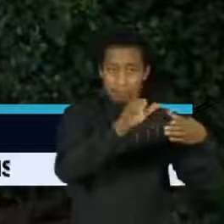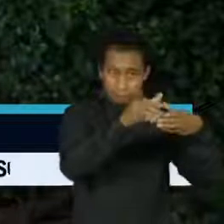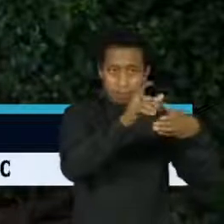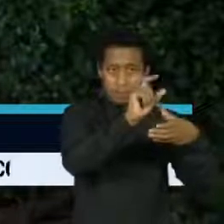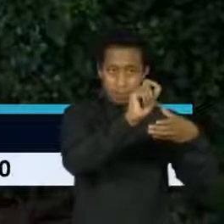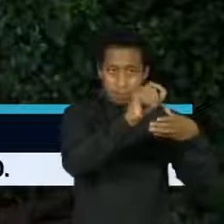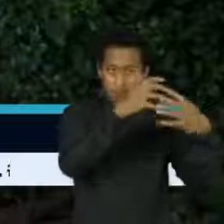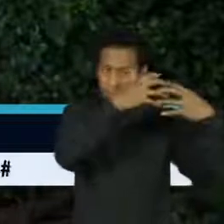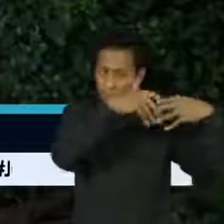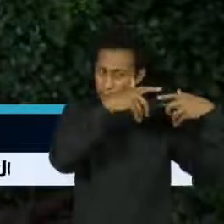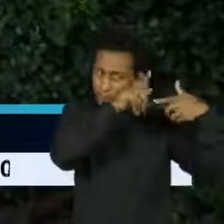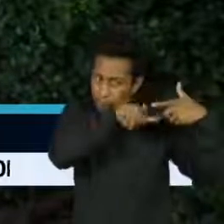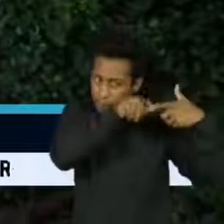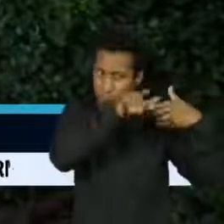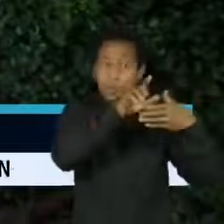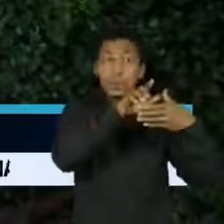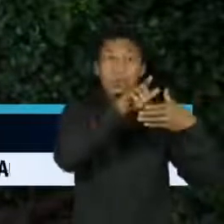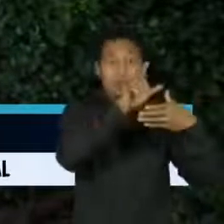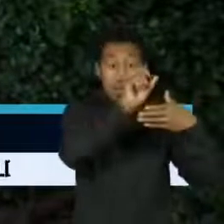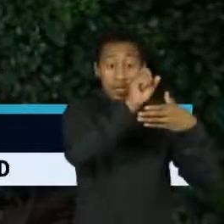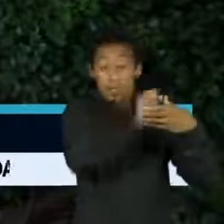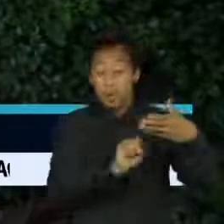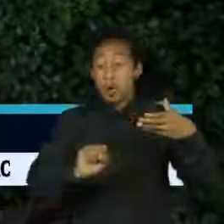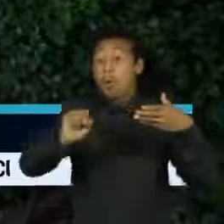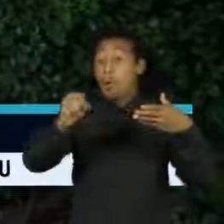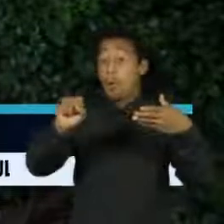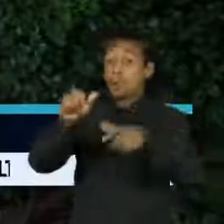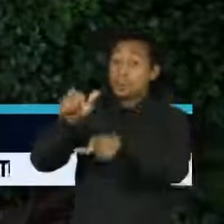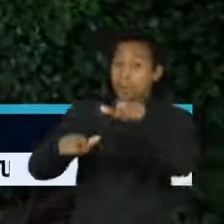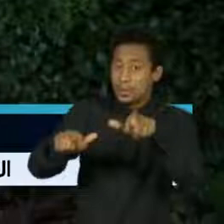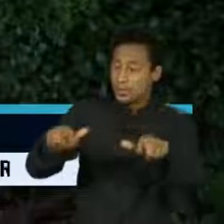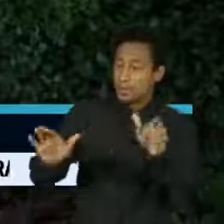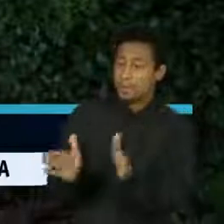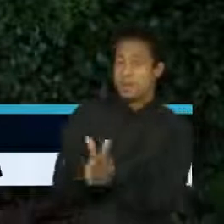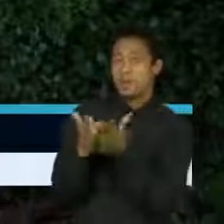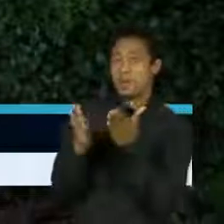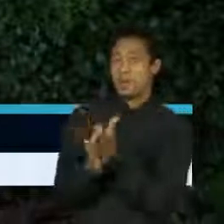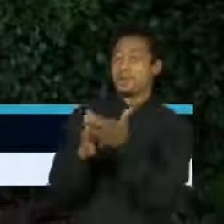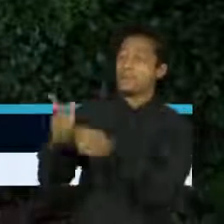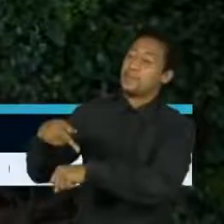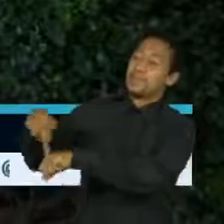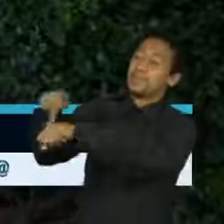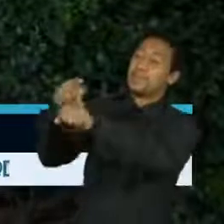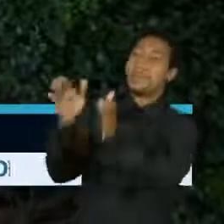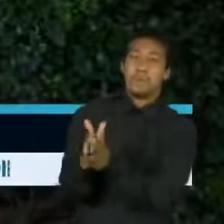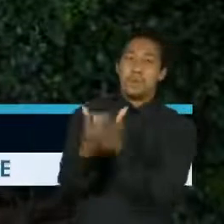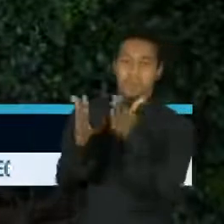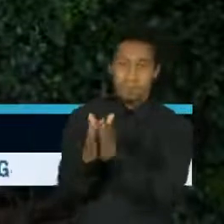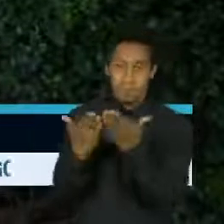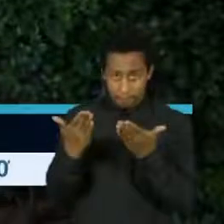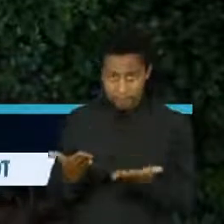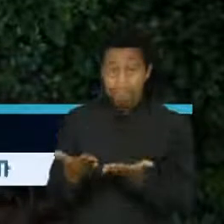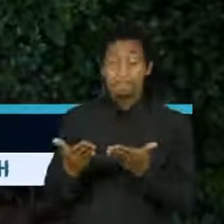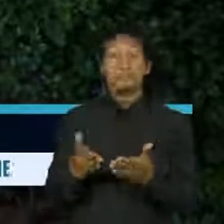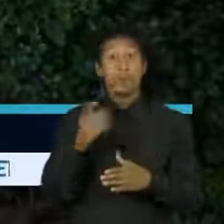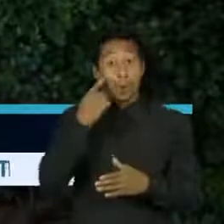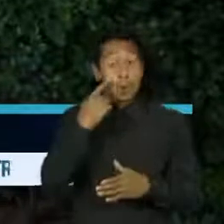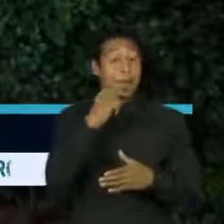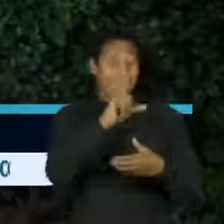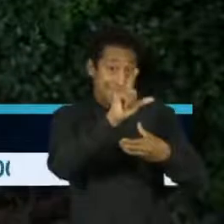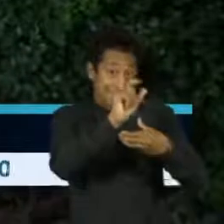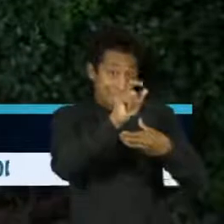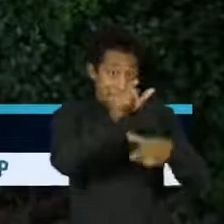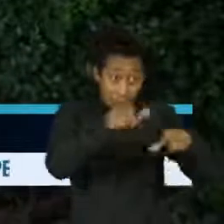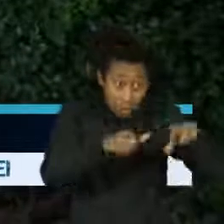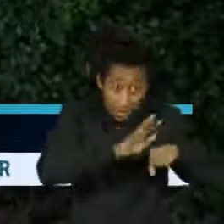mental, 8 estão em países de baixa e média renda. E o pior, quando a doença é depressão, 7 em cada 10 não